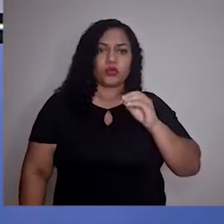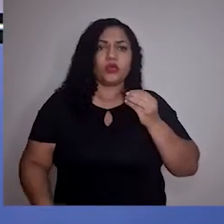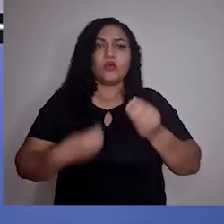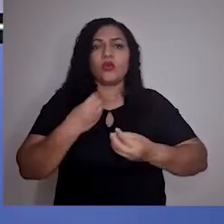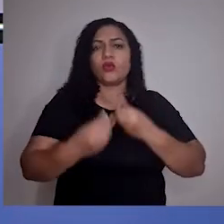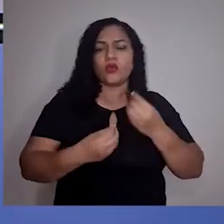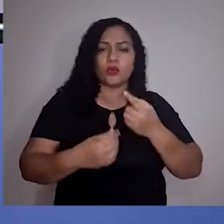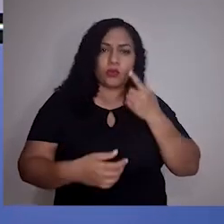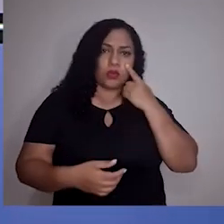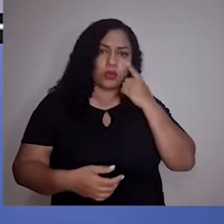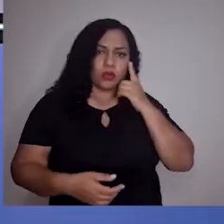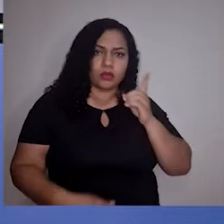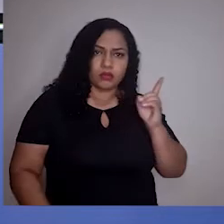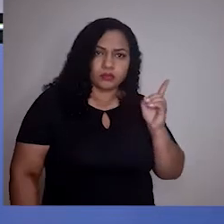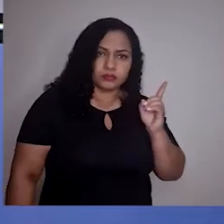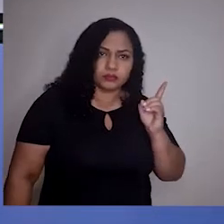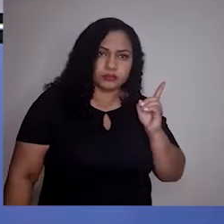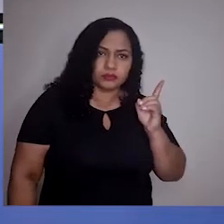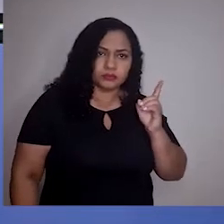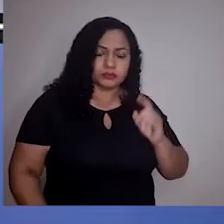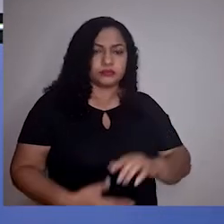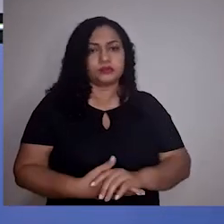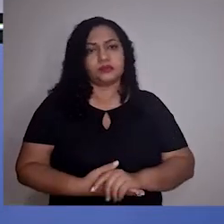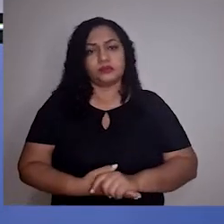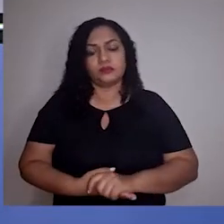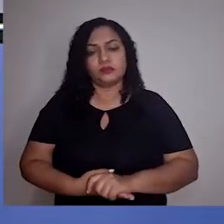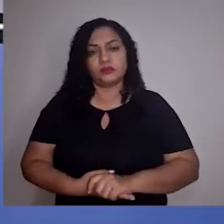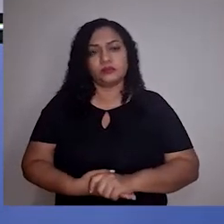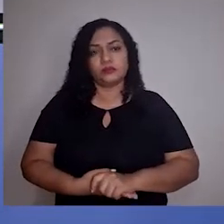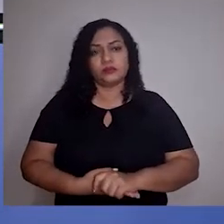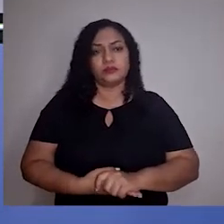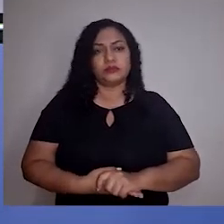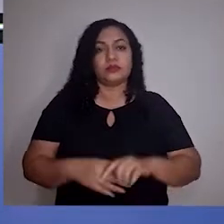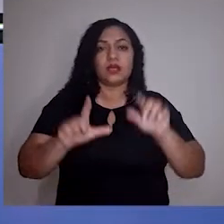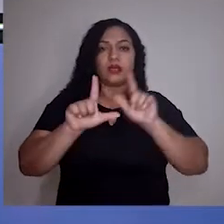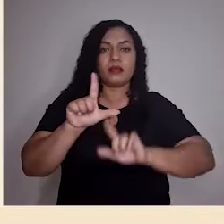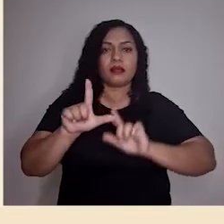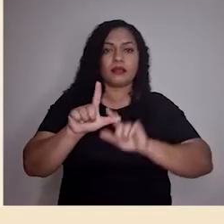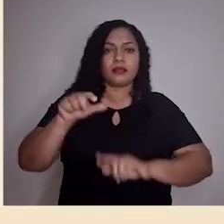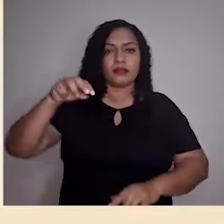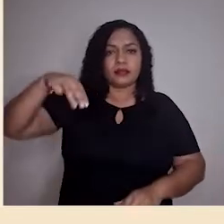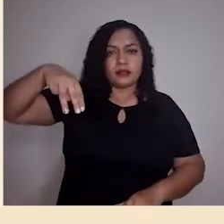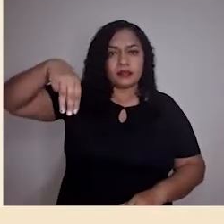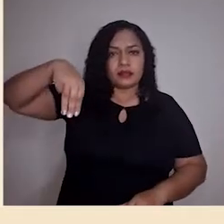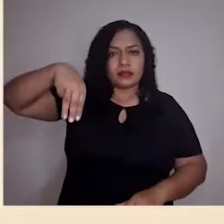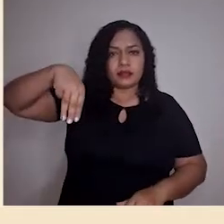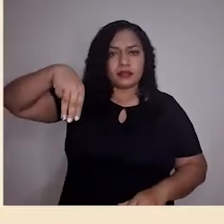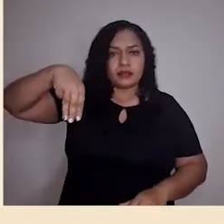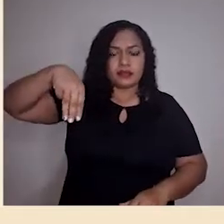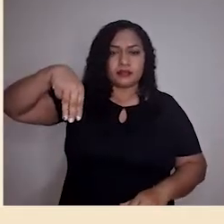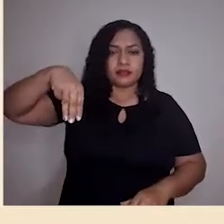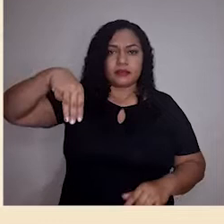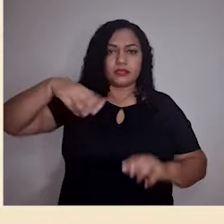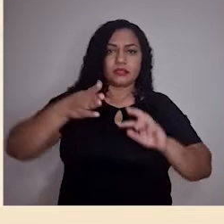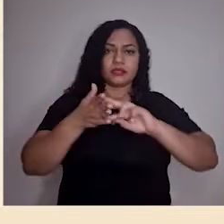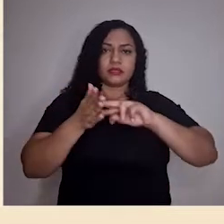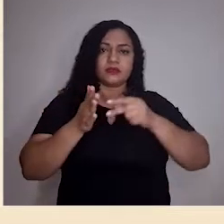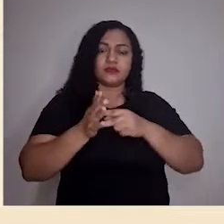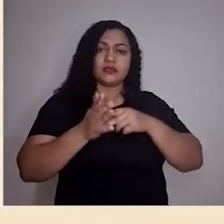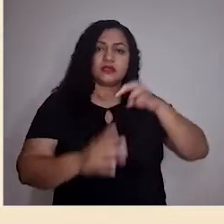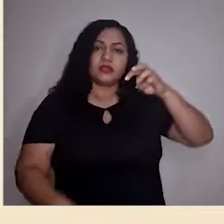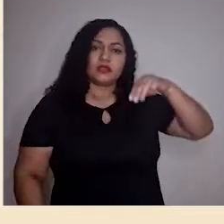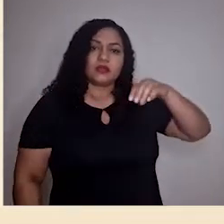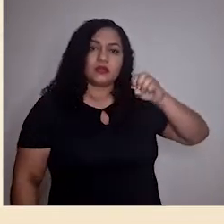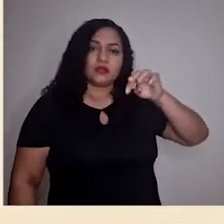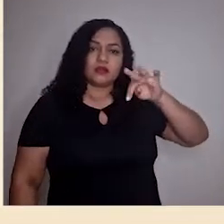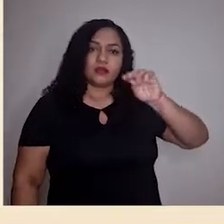é a fórmula do montante dos juros compostos. Então, a letra M representa o